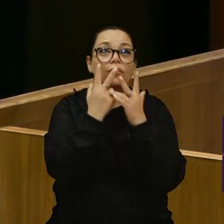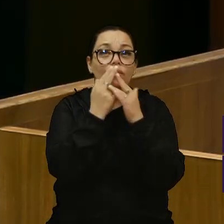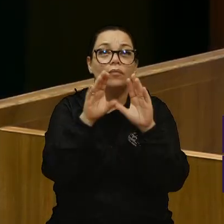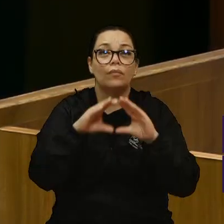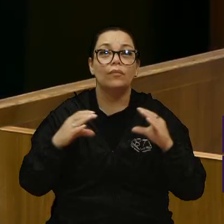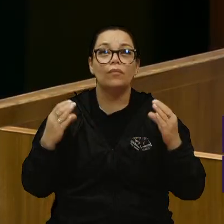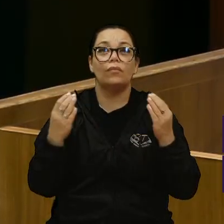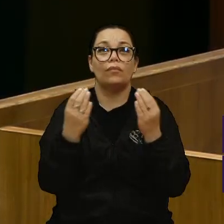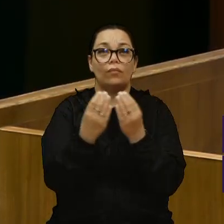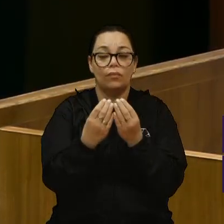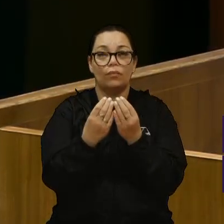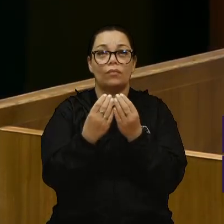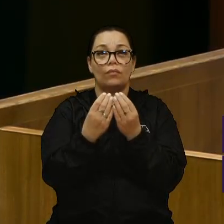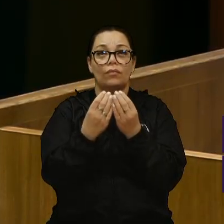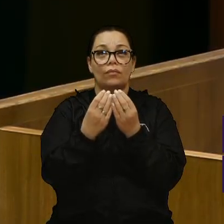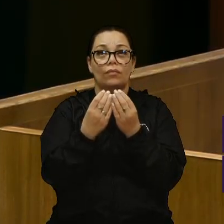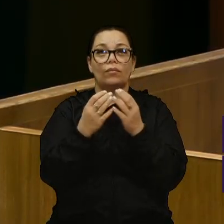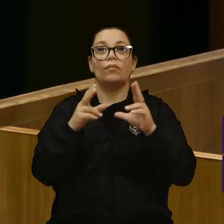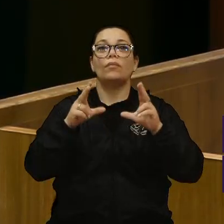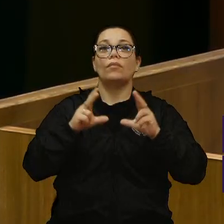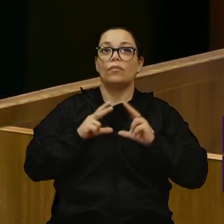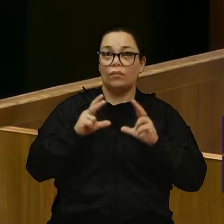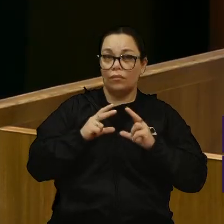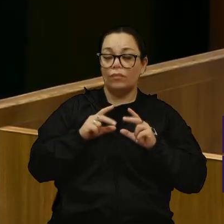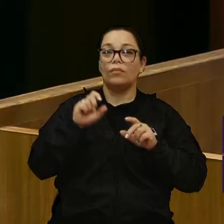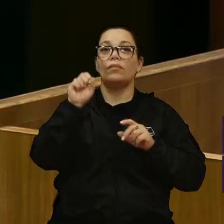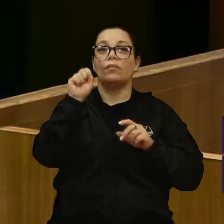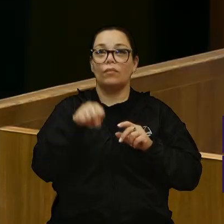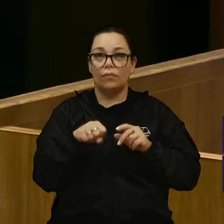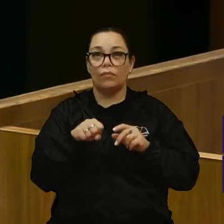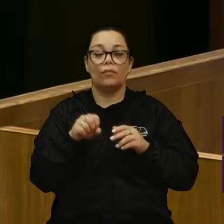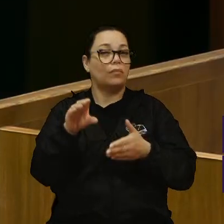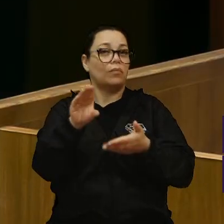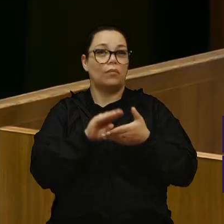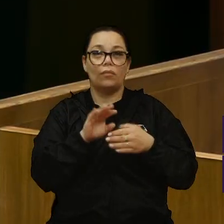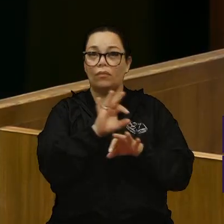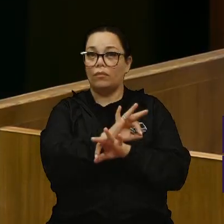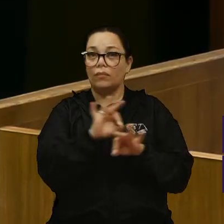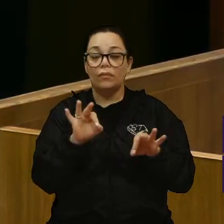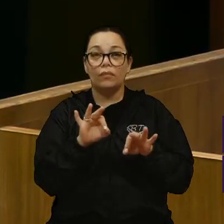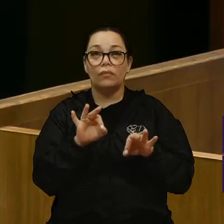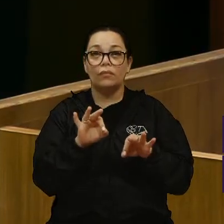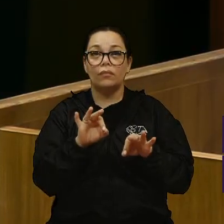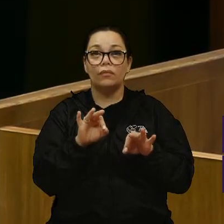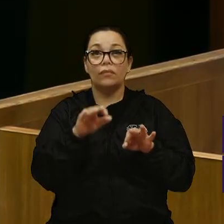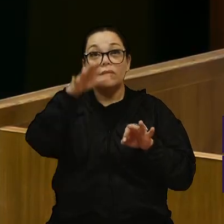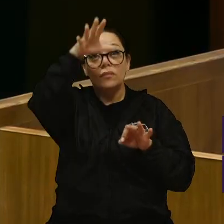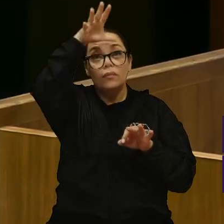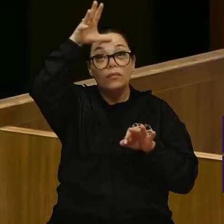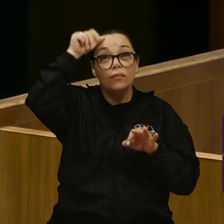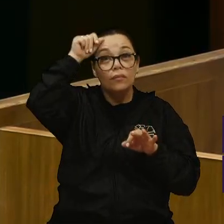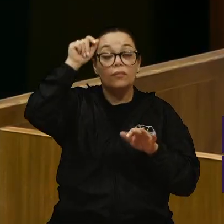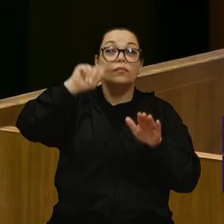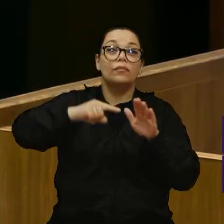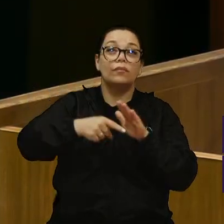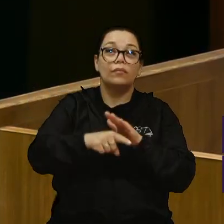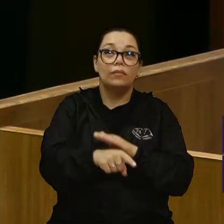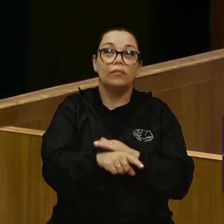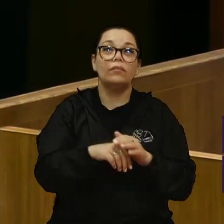comunitária, privada sem fins lucrativos. Então, pública no sentido mais